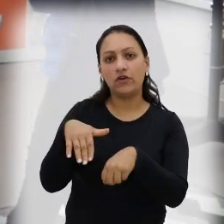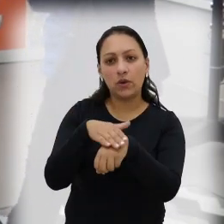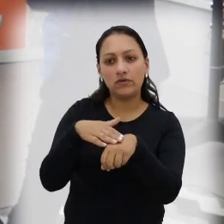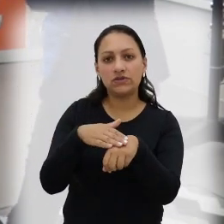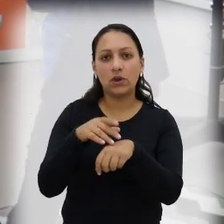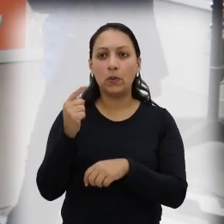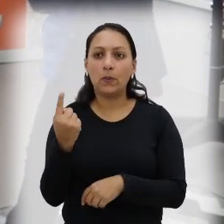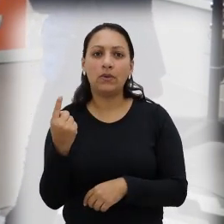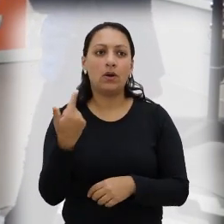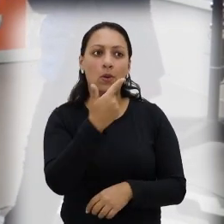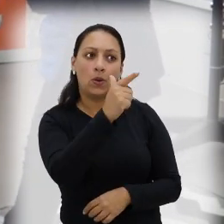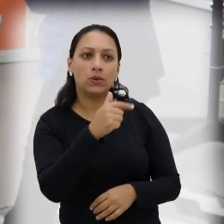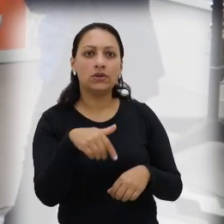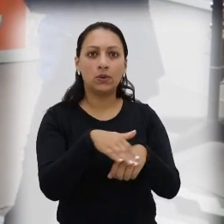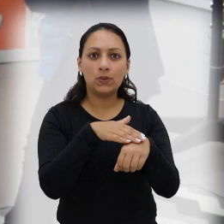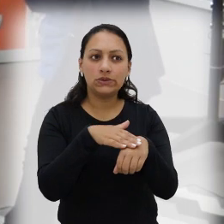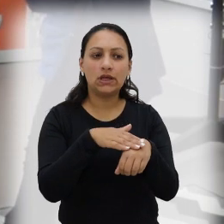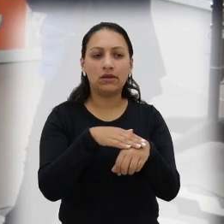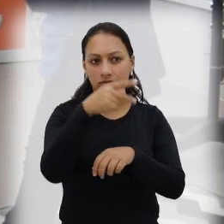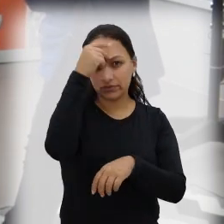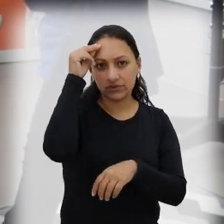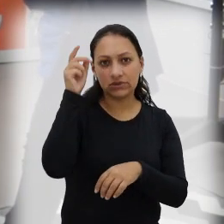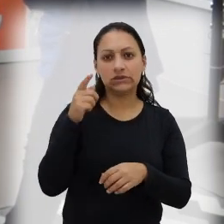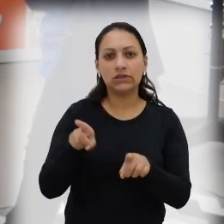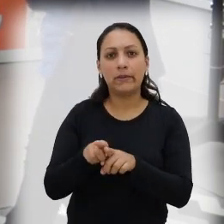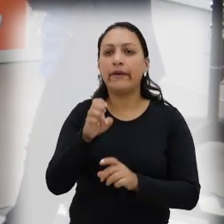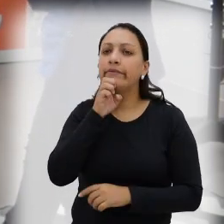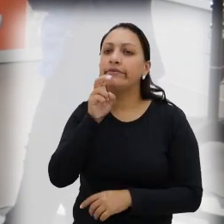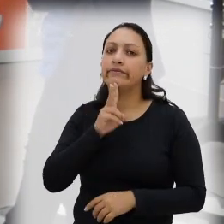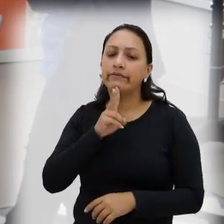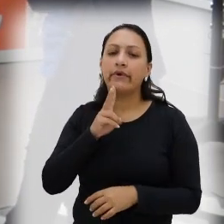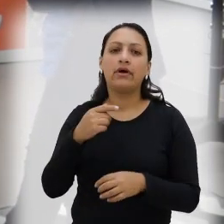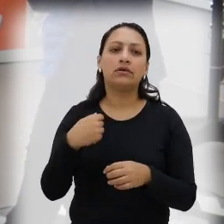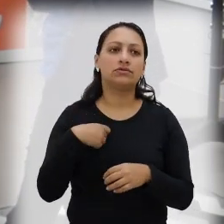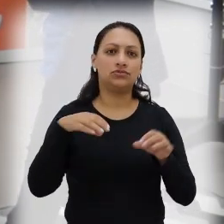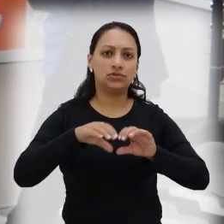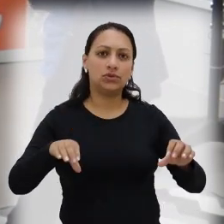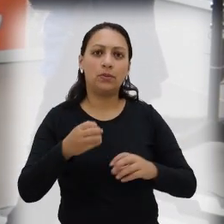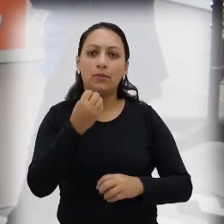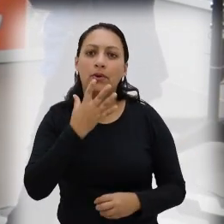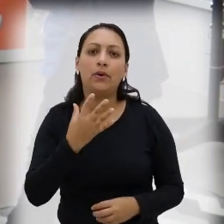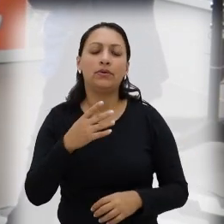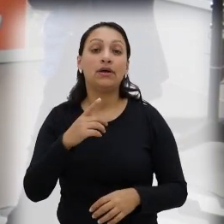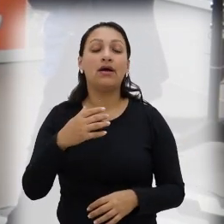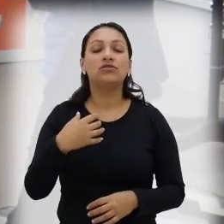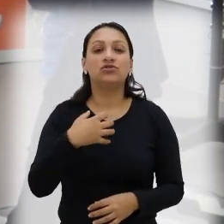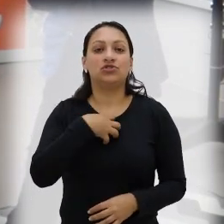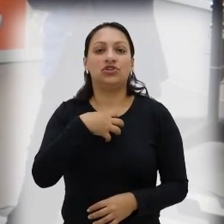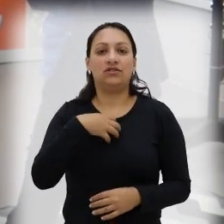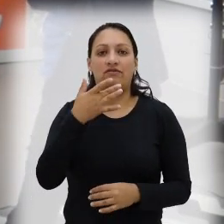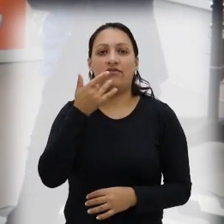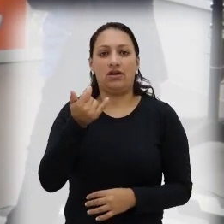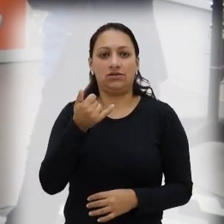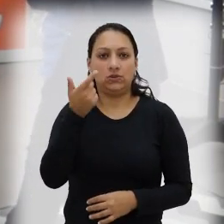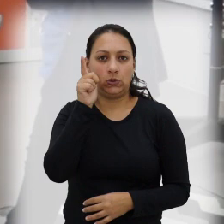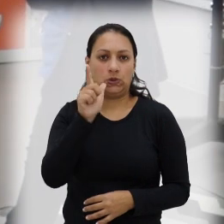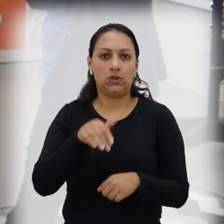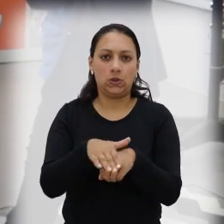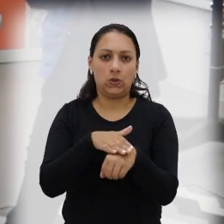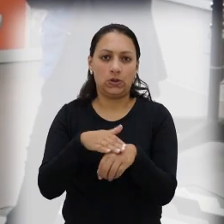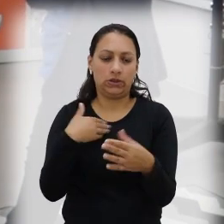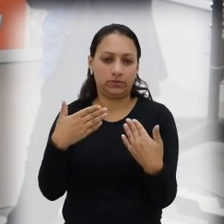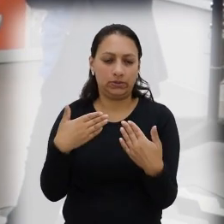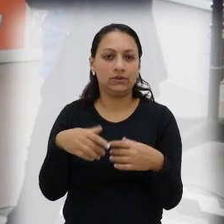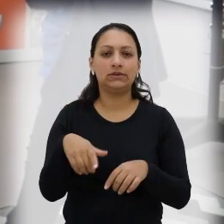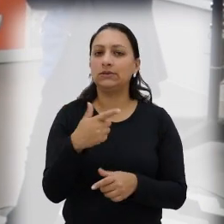tu fala, conversei com prefeitura Estância Velha, por exemplo, a de Campo Bom te recebe de uma forma mais fácil. Sim. Isso. Não, mas isso não